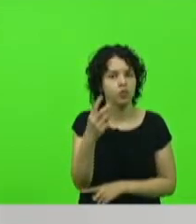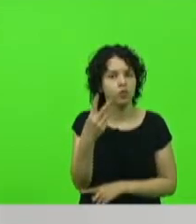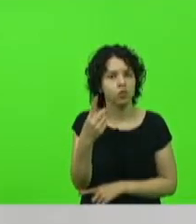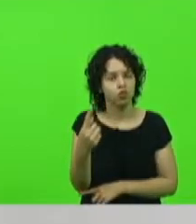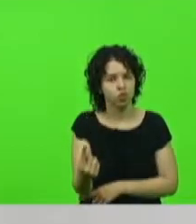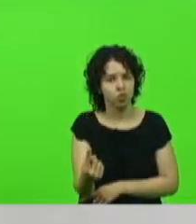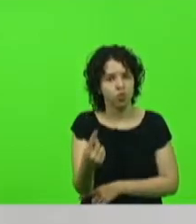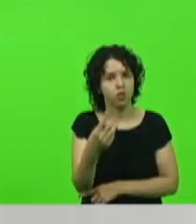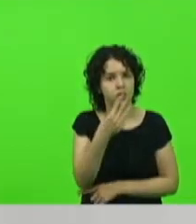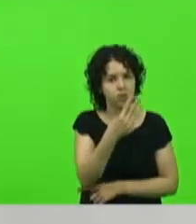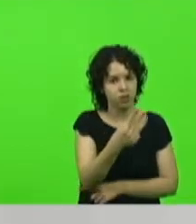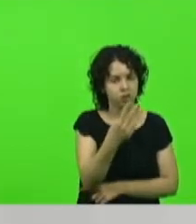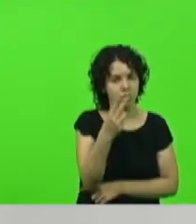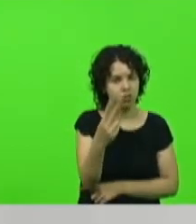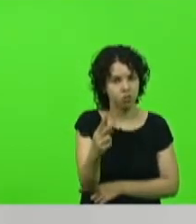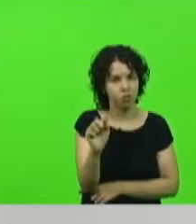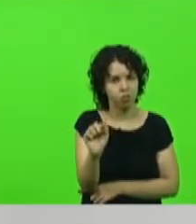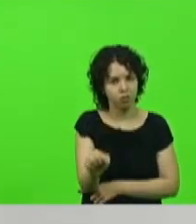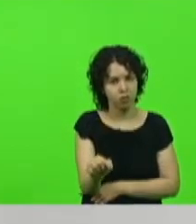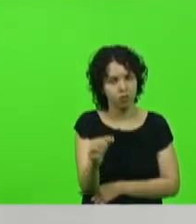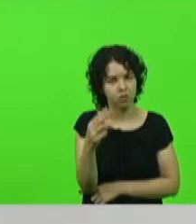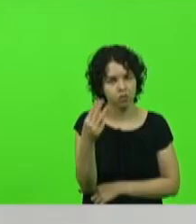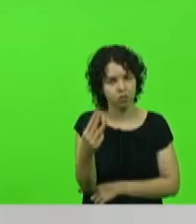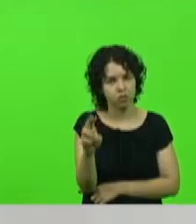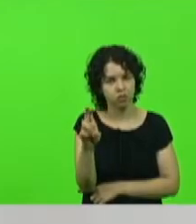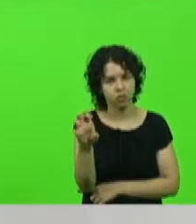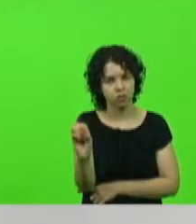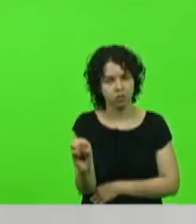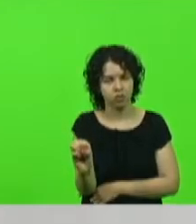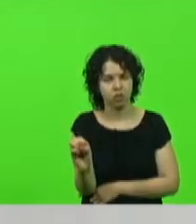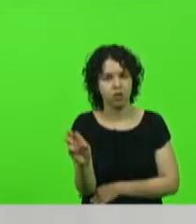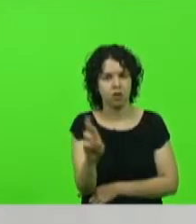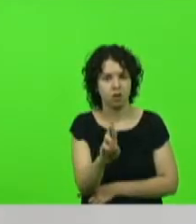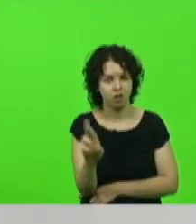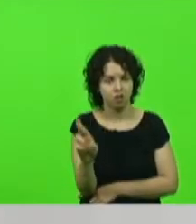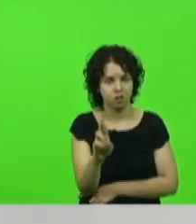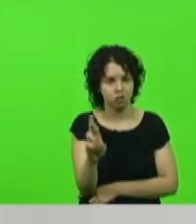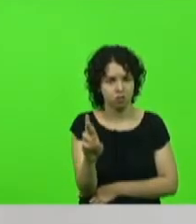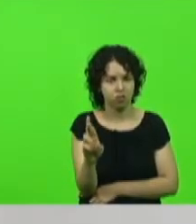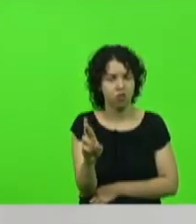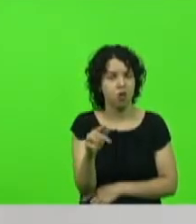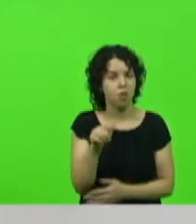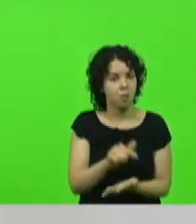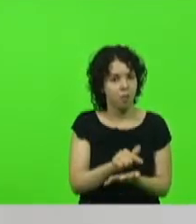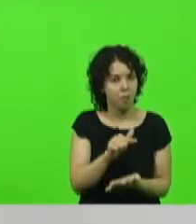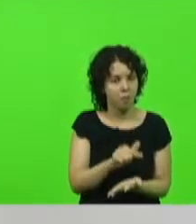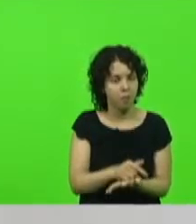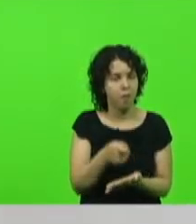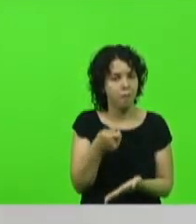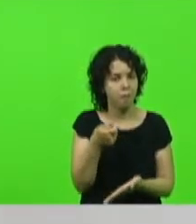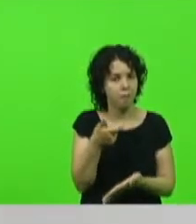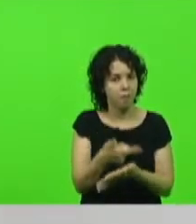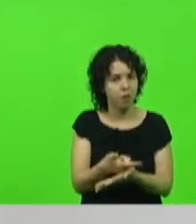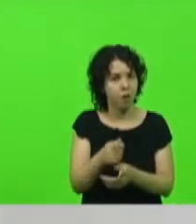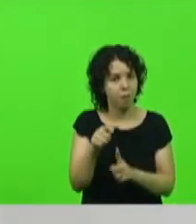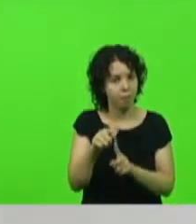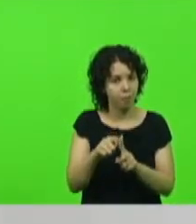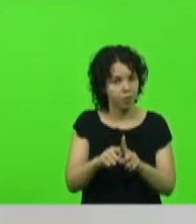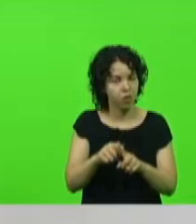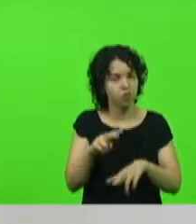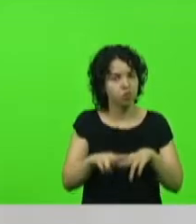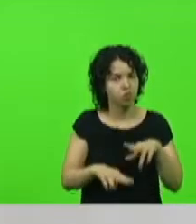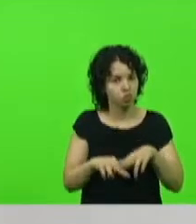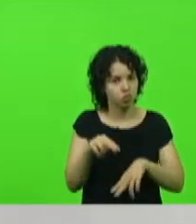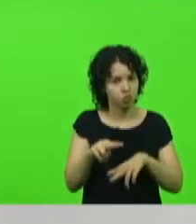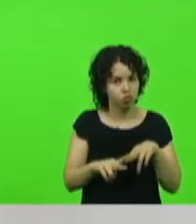de R$ 32.350. Ao passo que a fatura com vencimento correspondente ao mês de julho do contrato